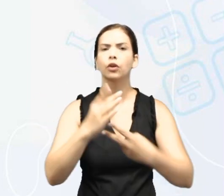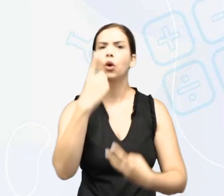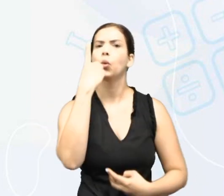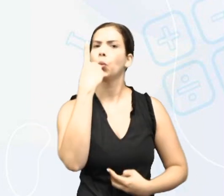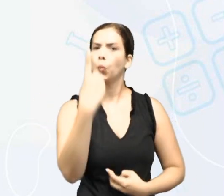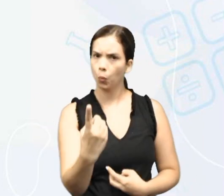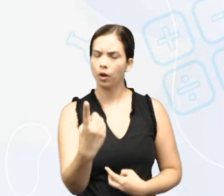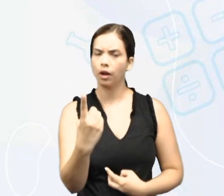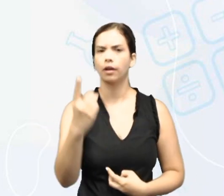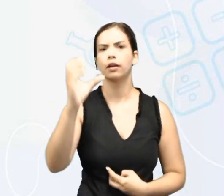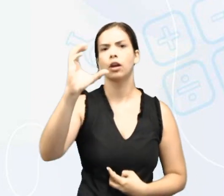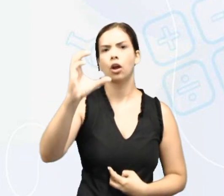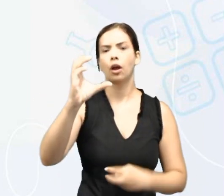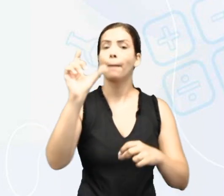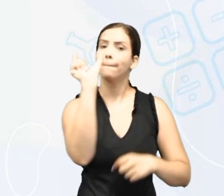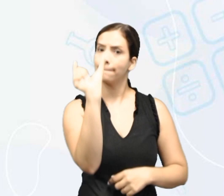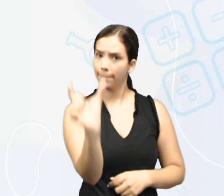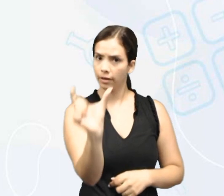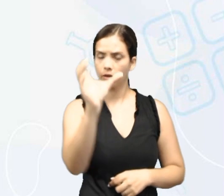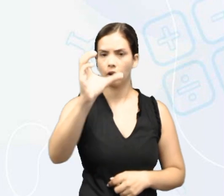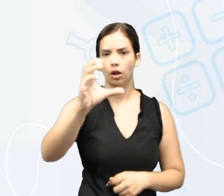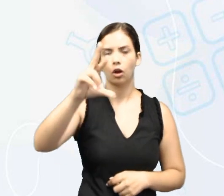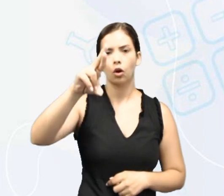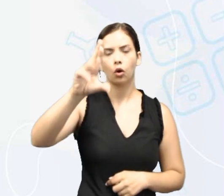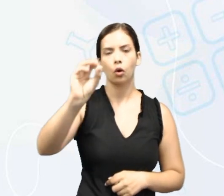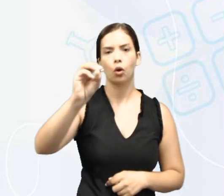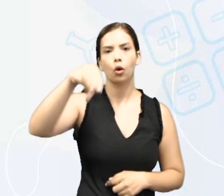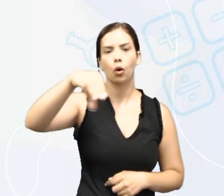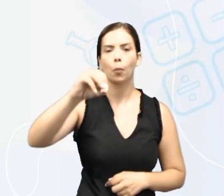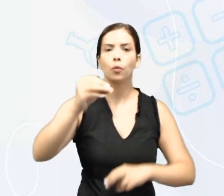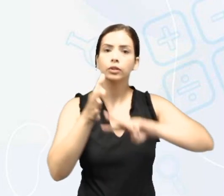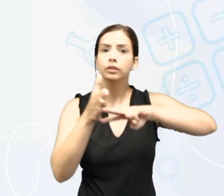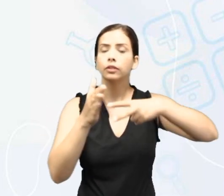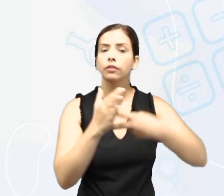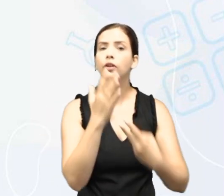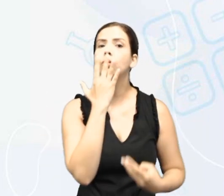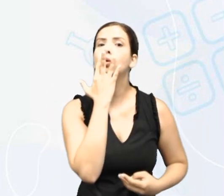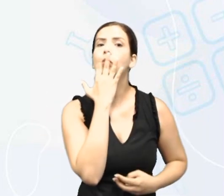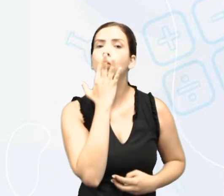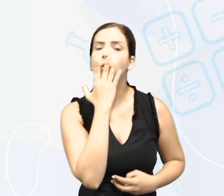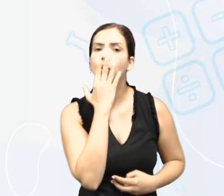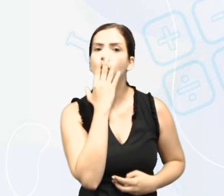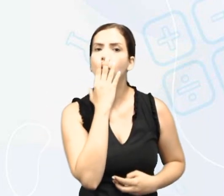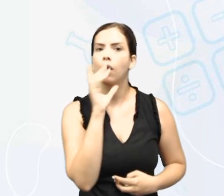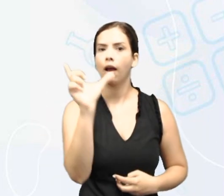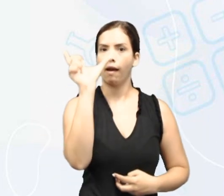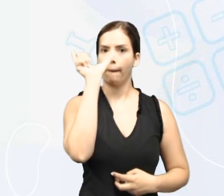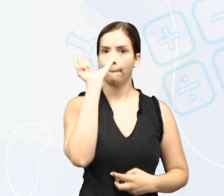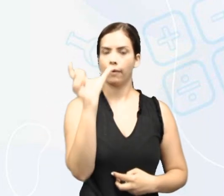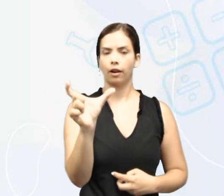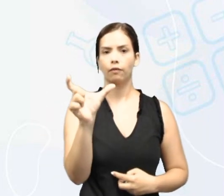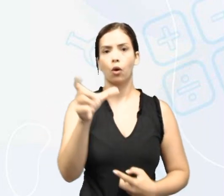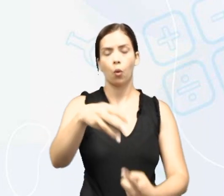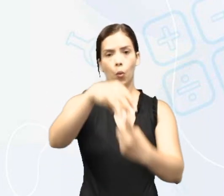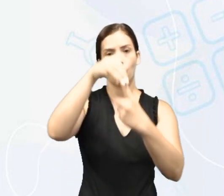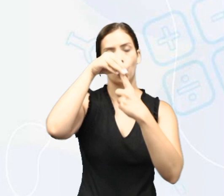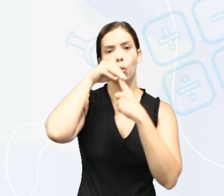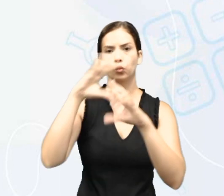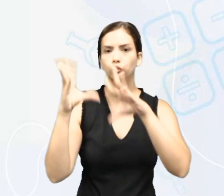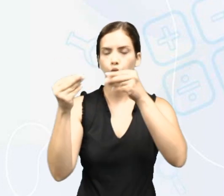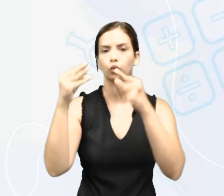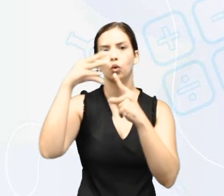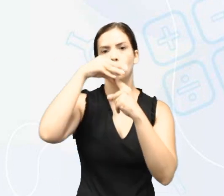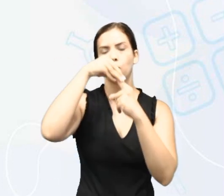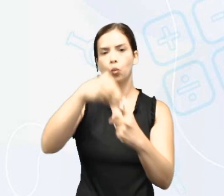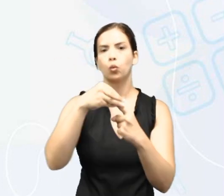E cromo significa cor. Então, monocromia significa uma cor. Então, é